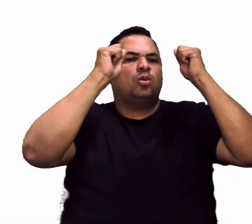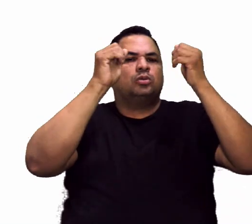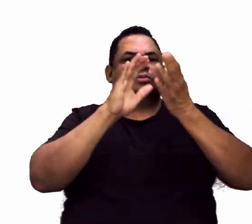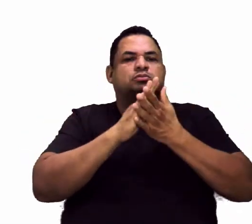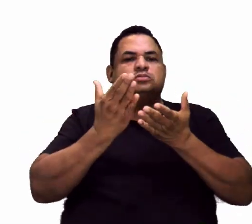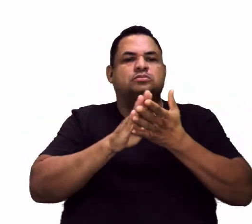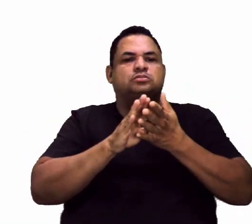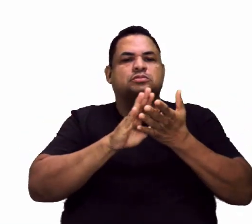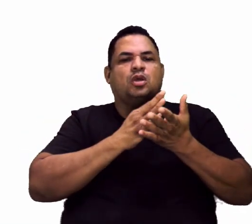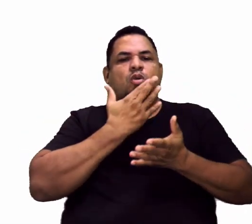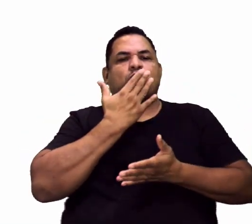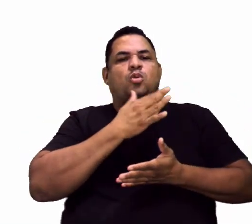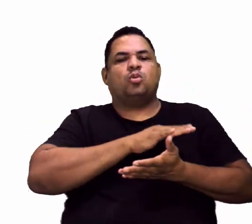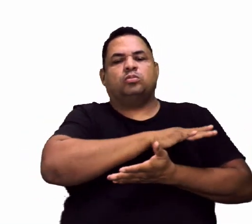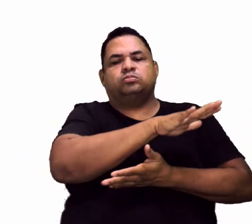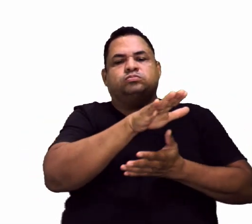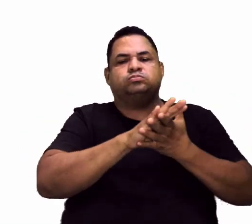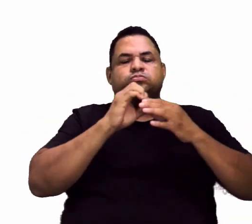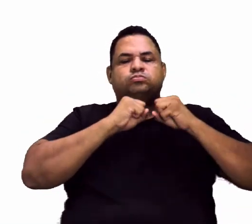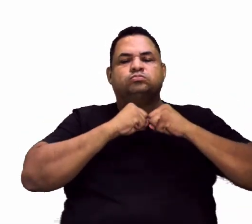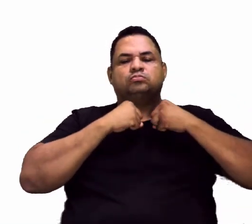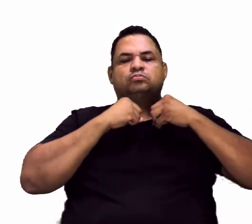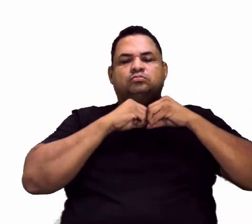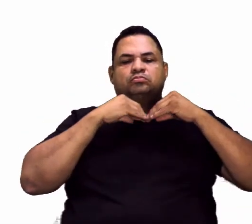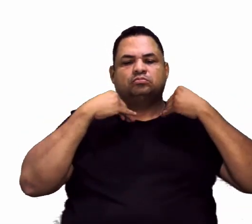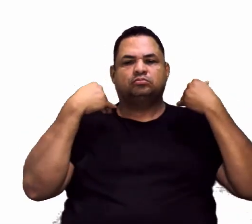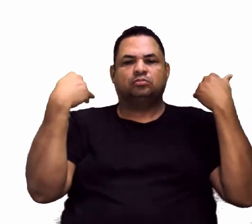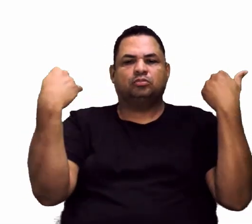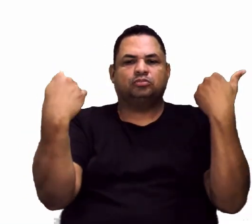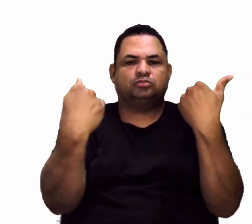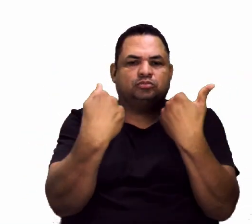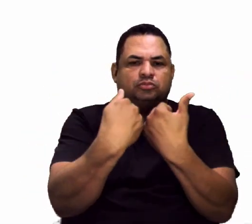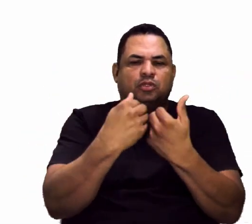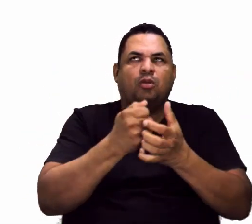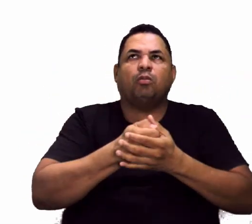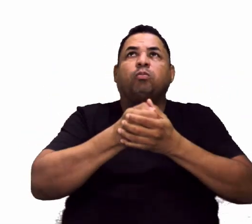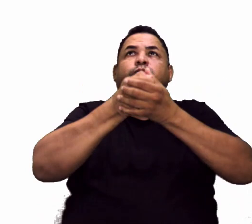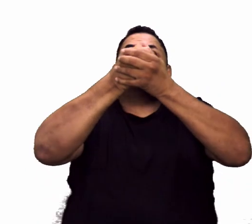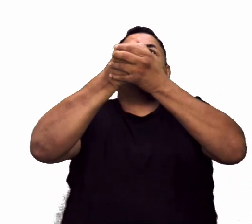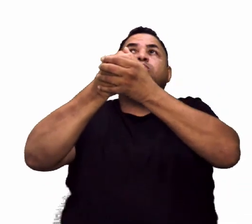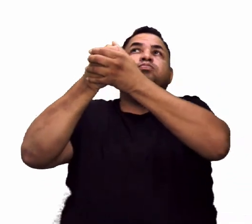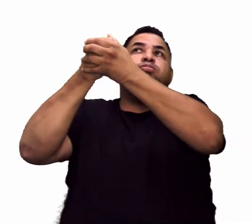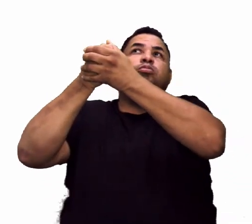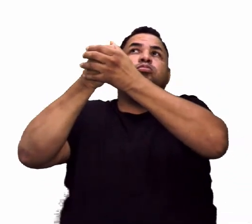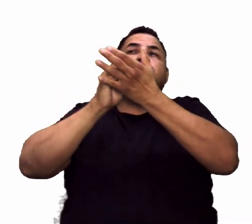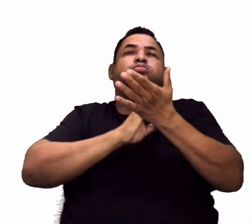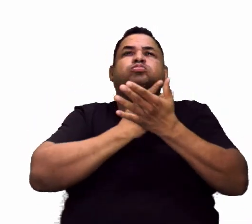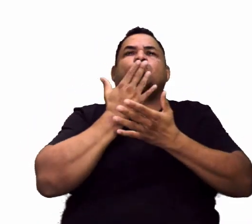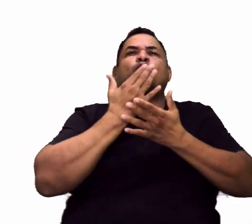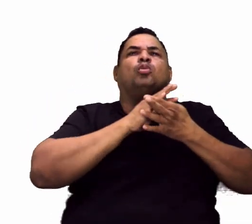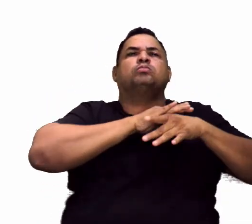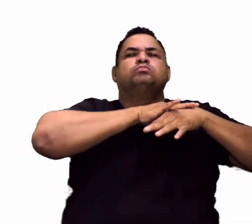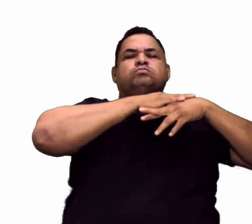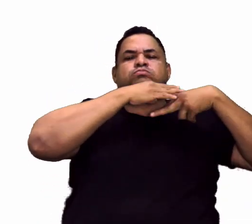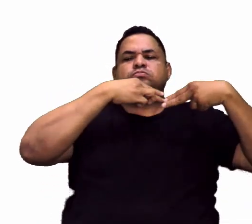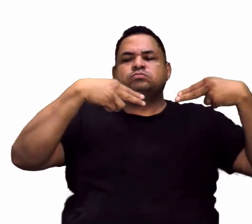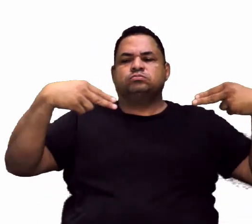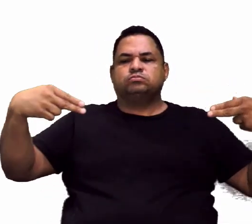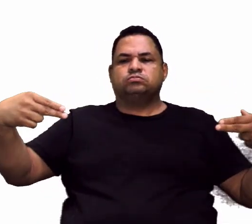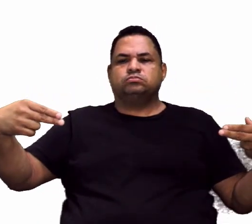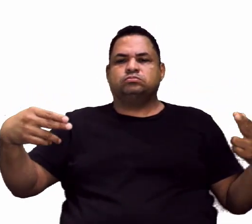os estádios de futebol com fogos de artifícios. Sabendo que as cores desses